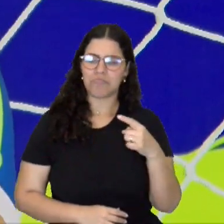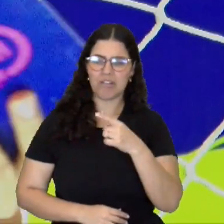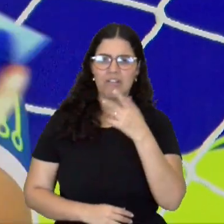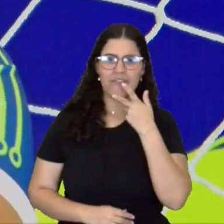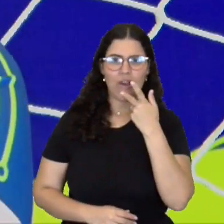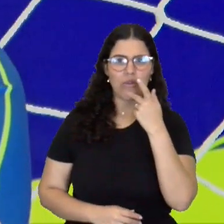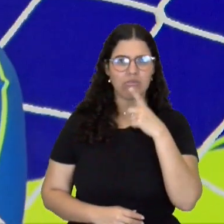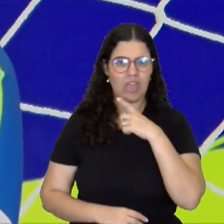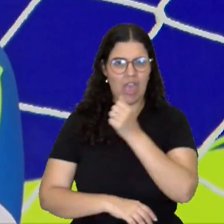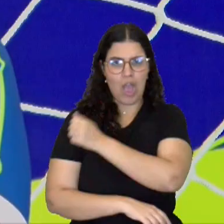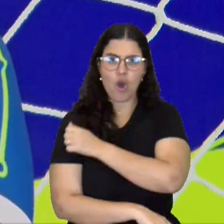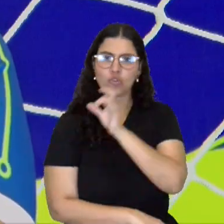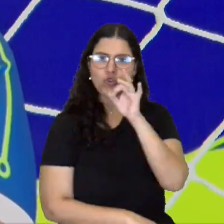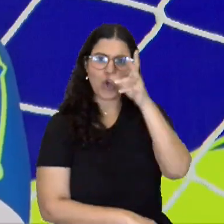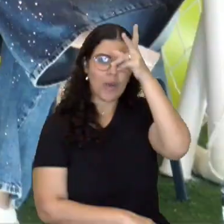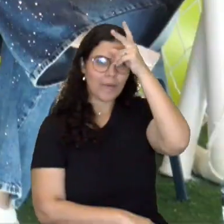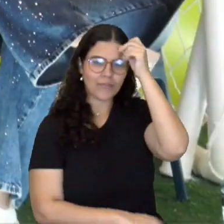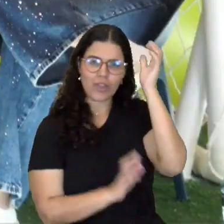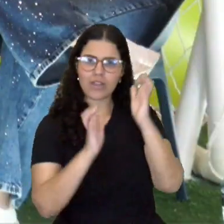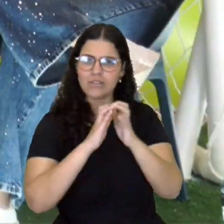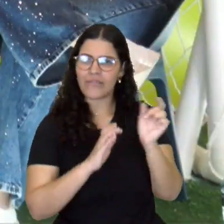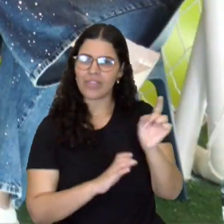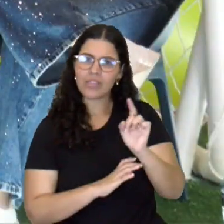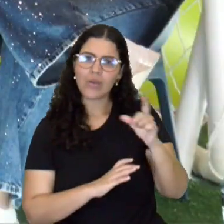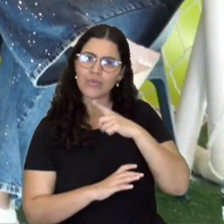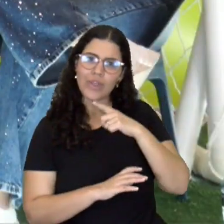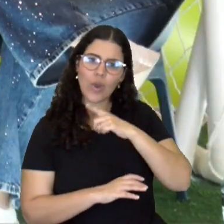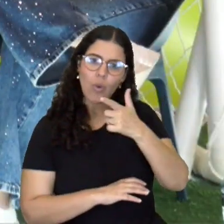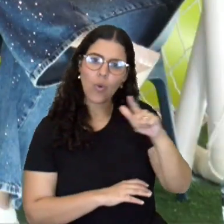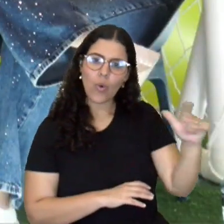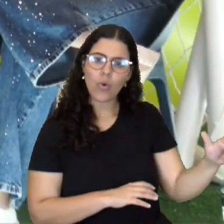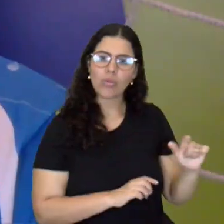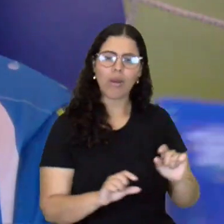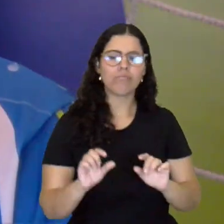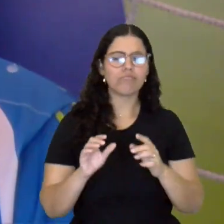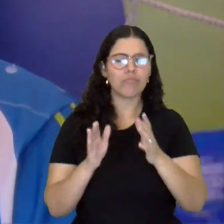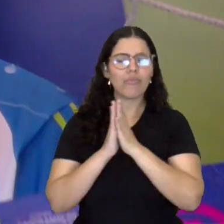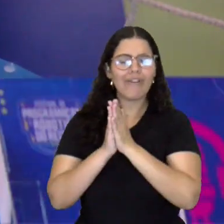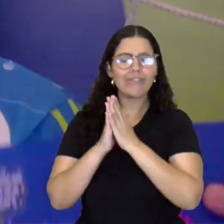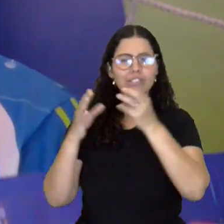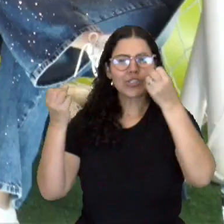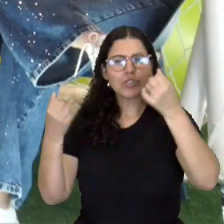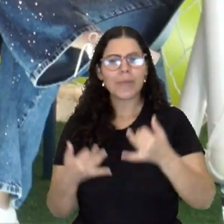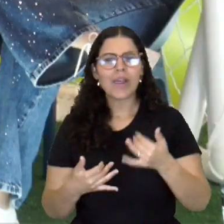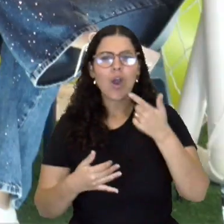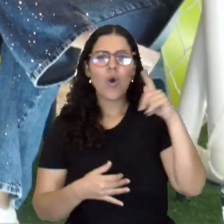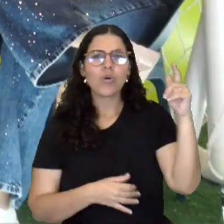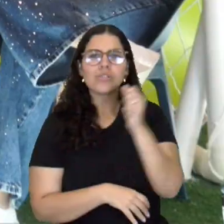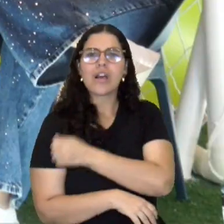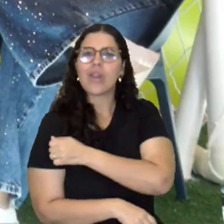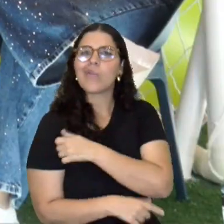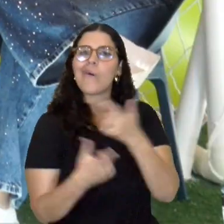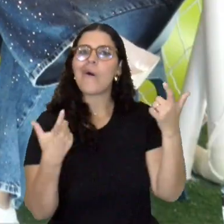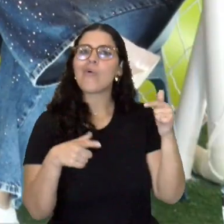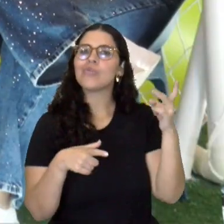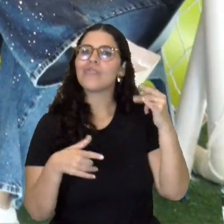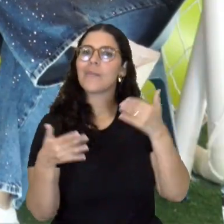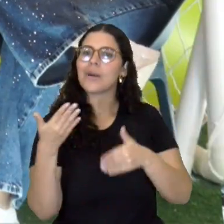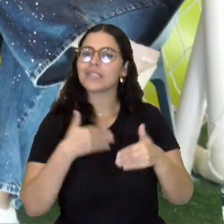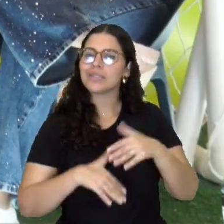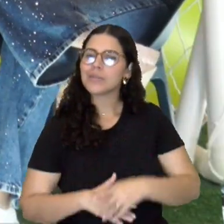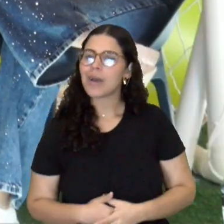festival. Conta pra gente quem é que vai participar tanto desse festival, Silvestre? Já sei que você sabe de tudo, tá?